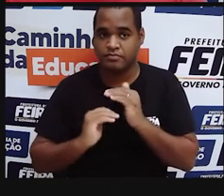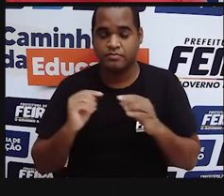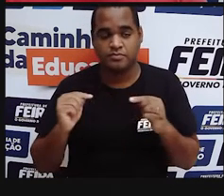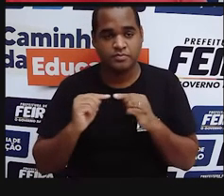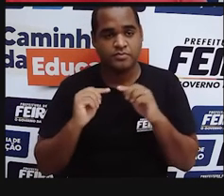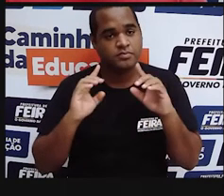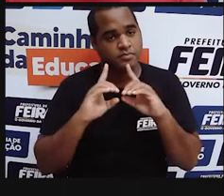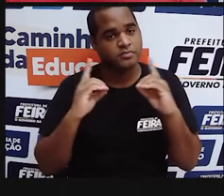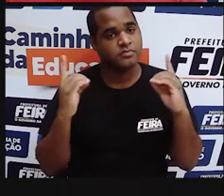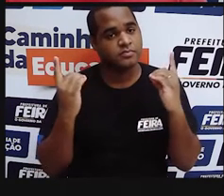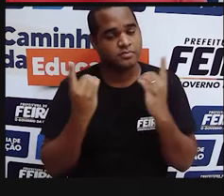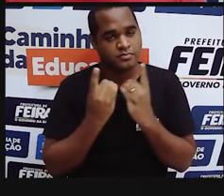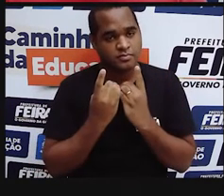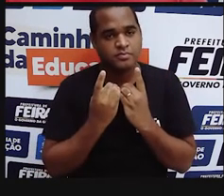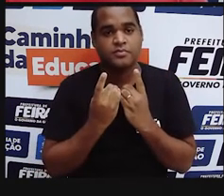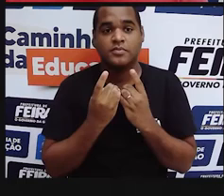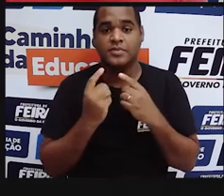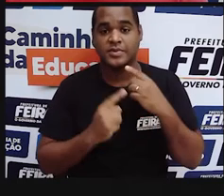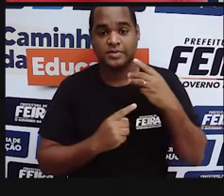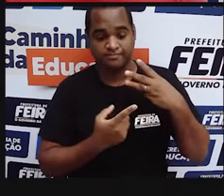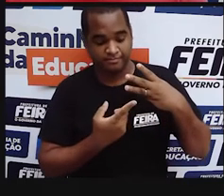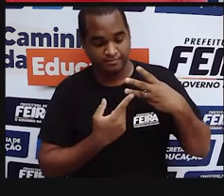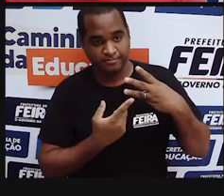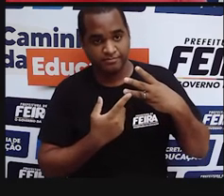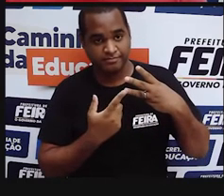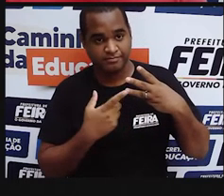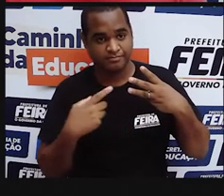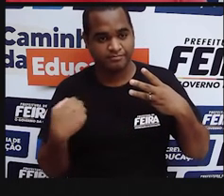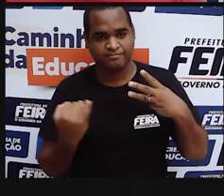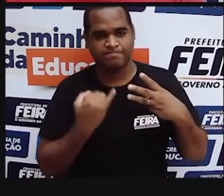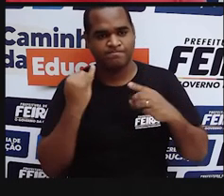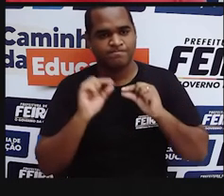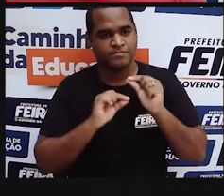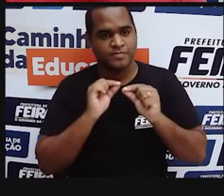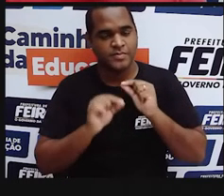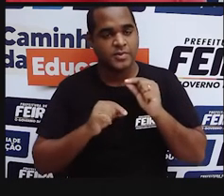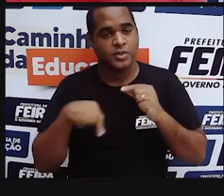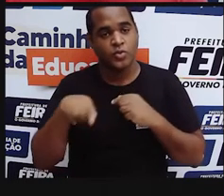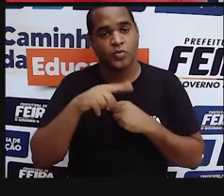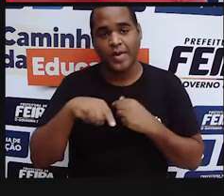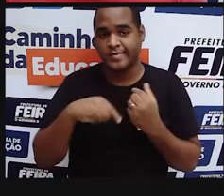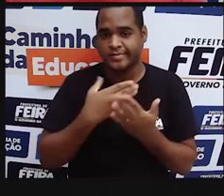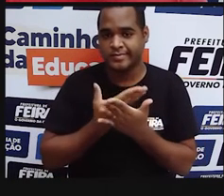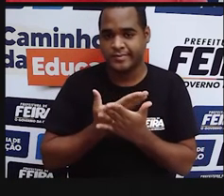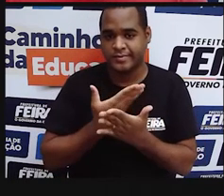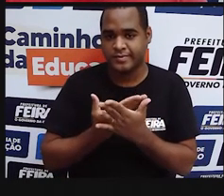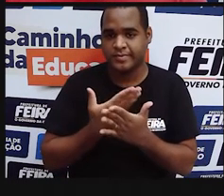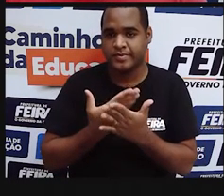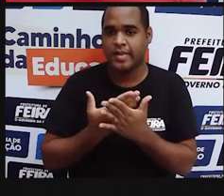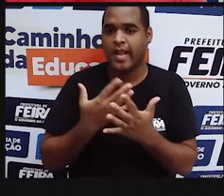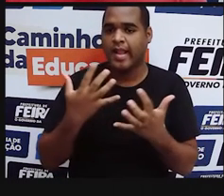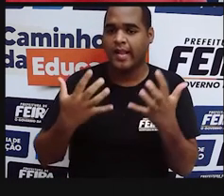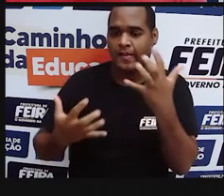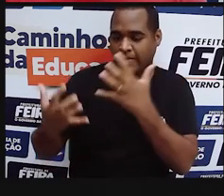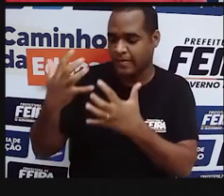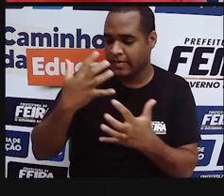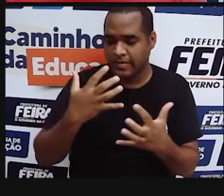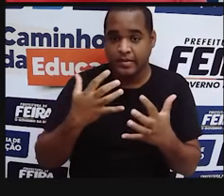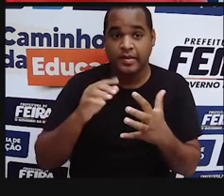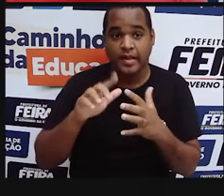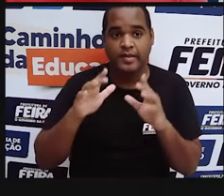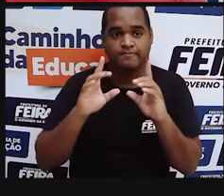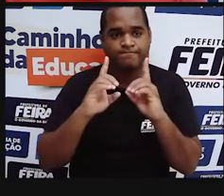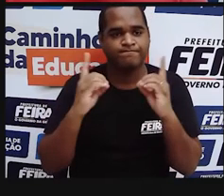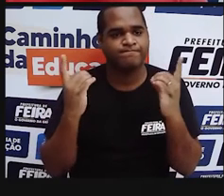nesse processo de construir a democracia. E o terceiro ponto que a gente vai estudar são as contradições da democracia